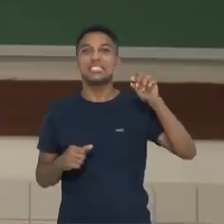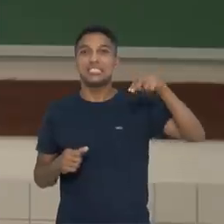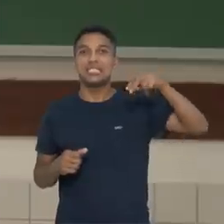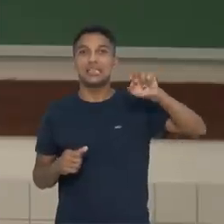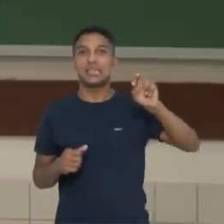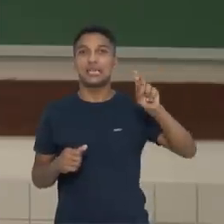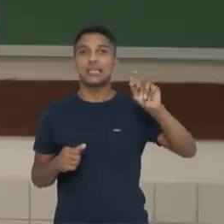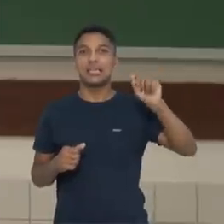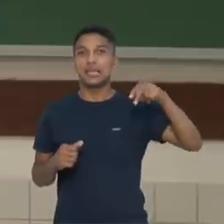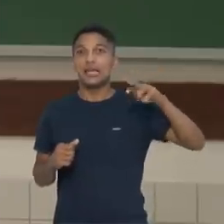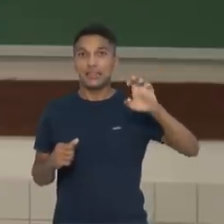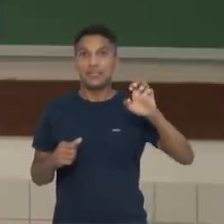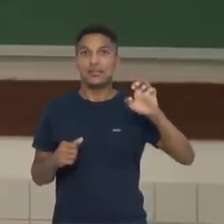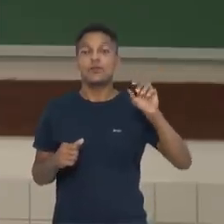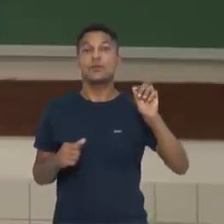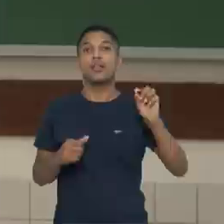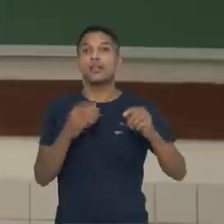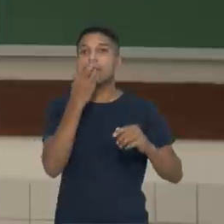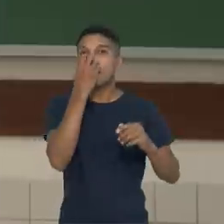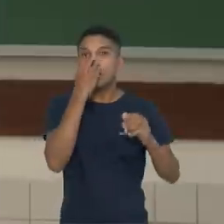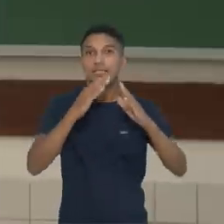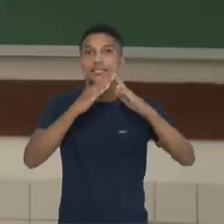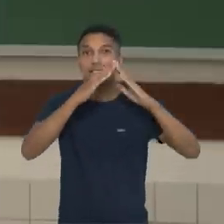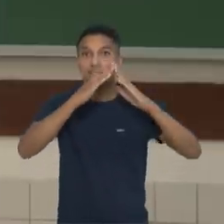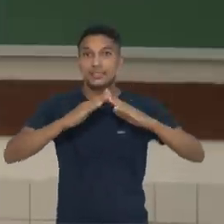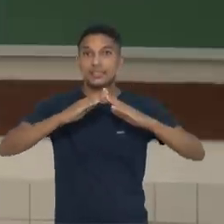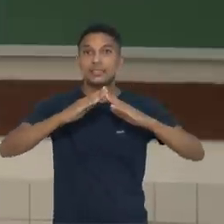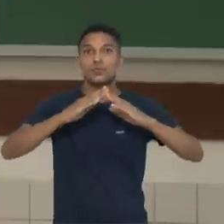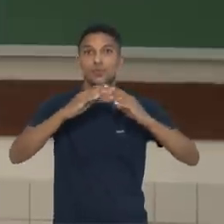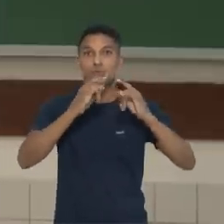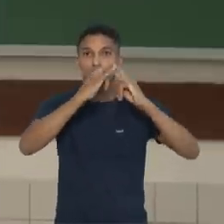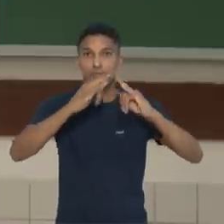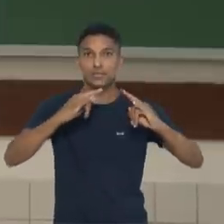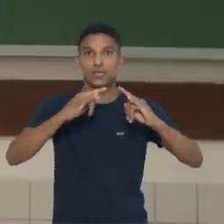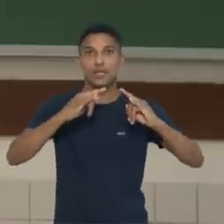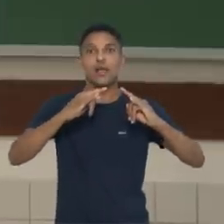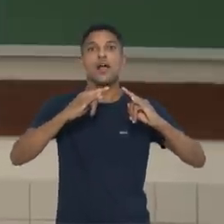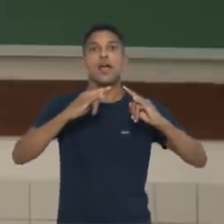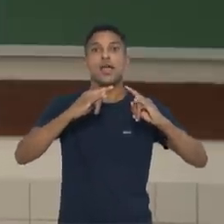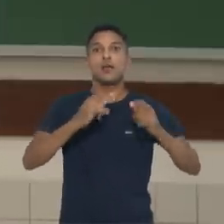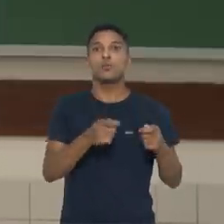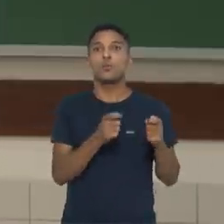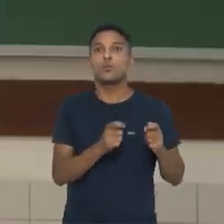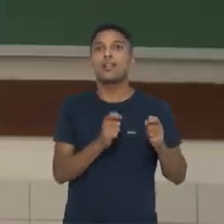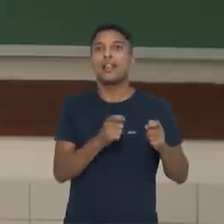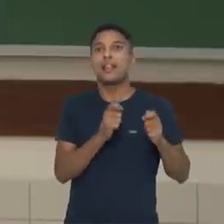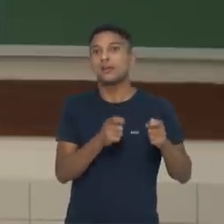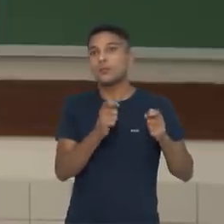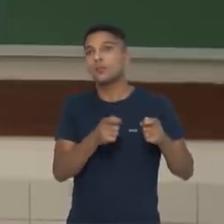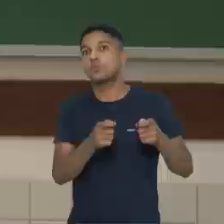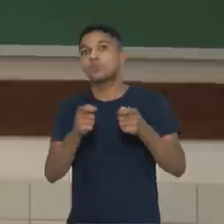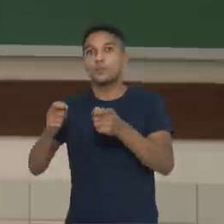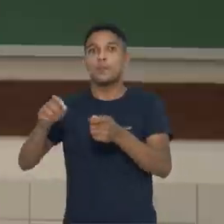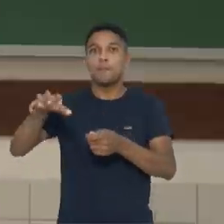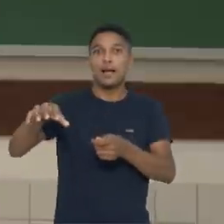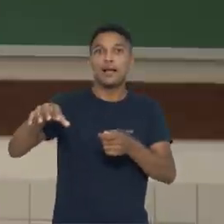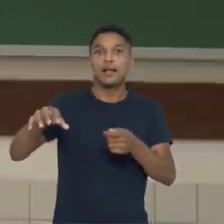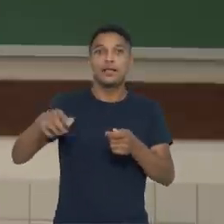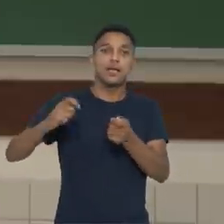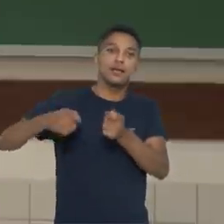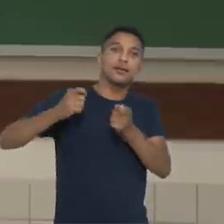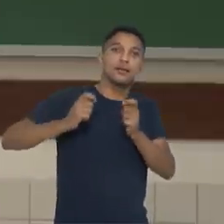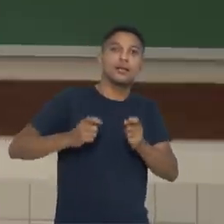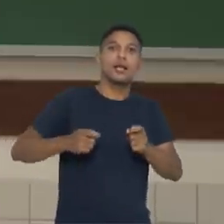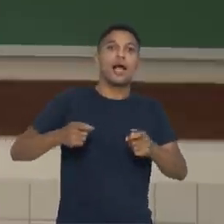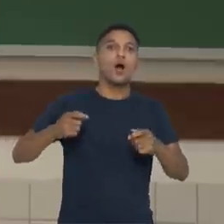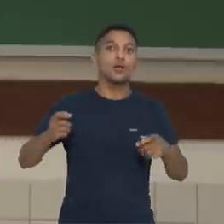Os artistas viajando em suas carroças, né, vão de cidade em cidade se apresentando, sempre com muita alegria,